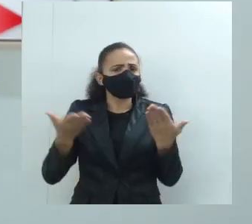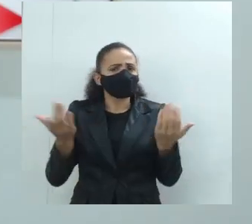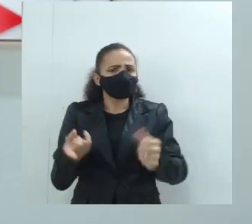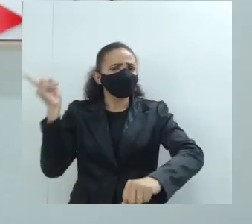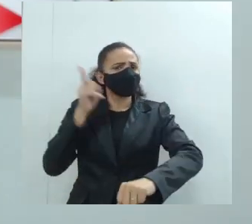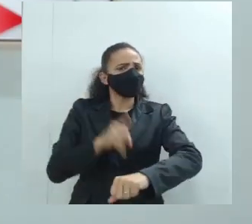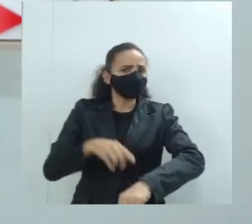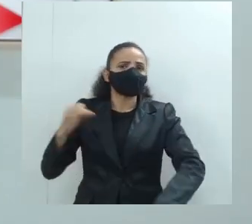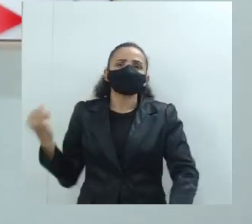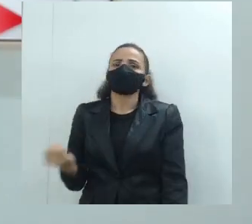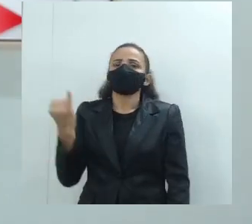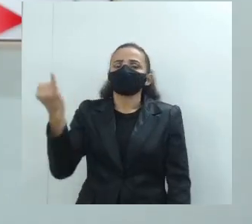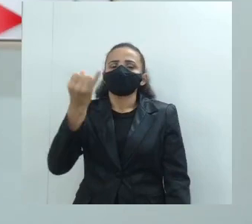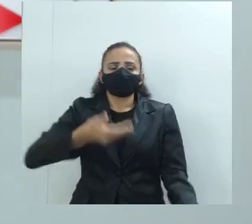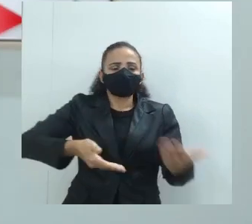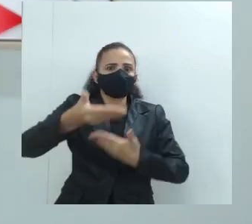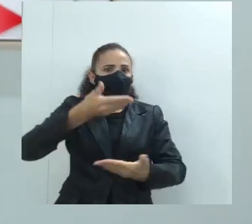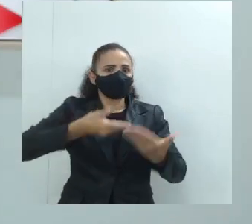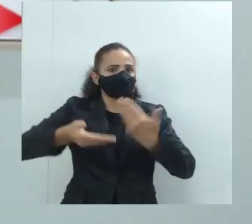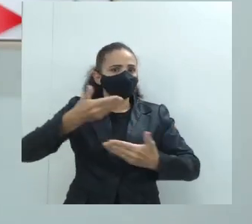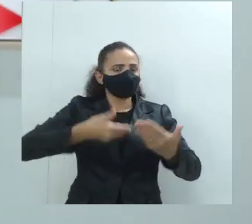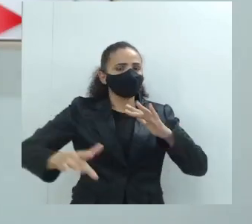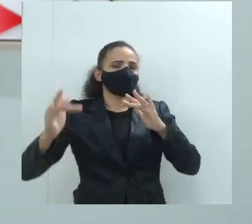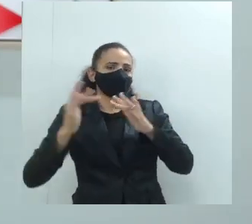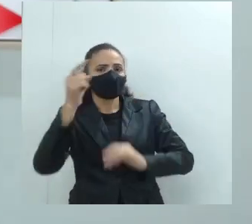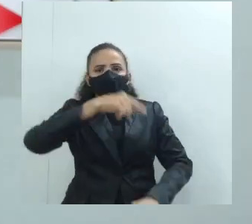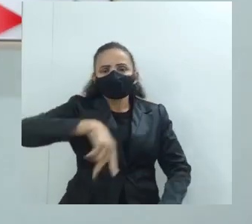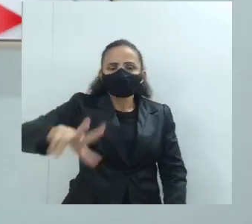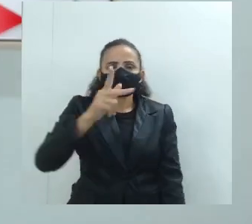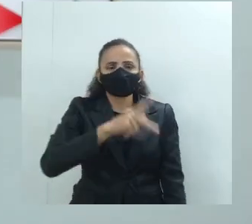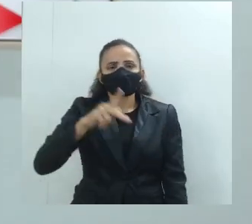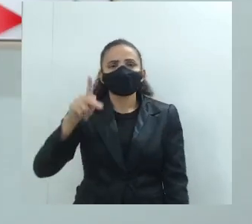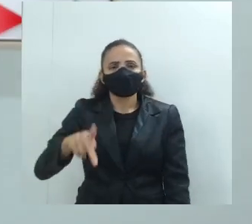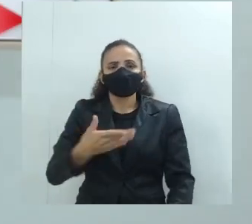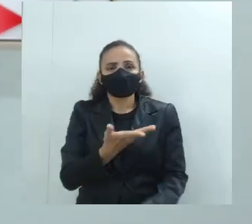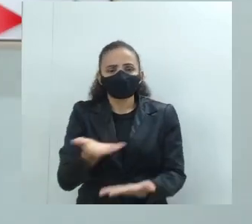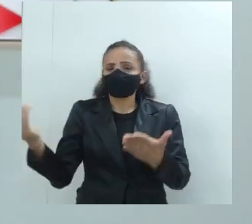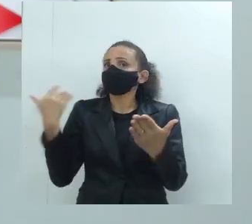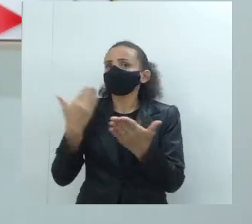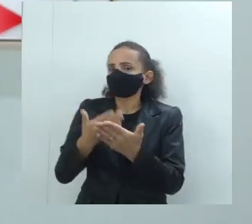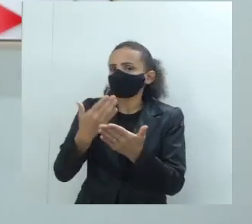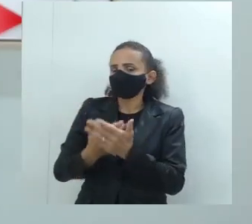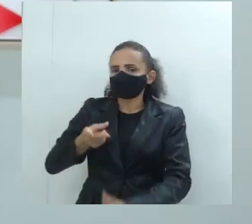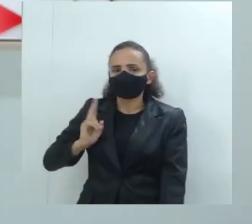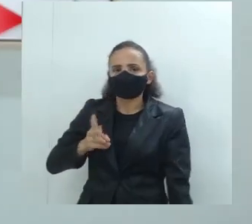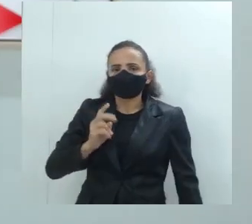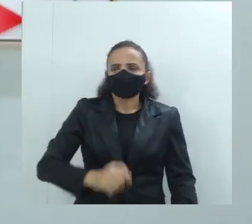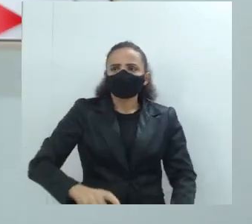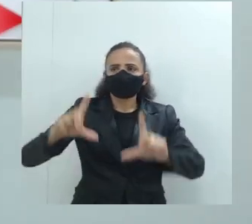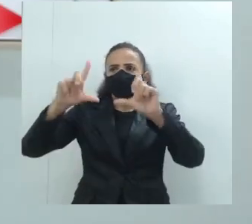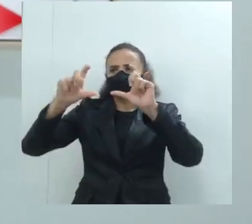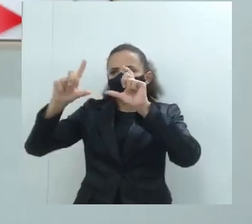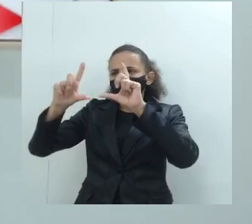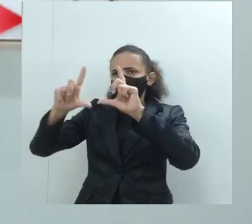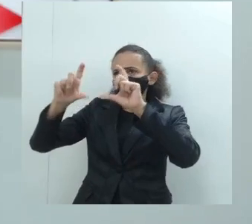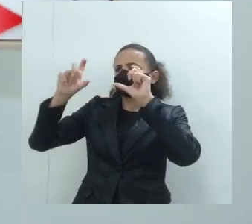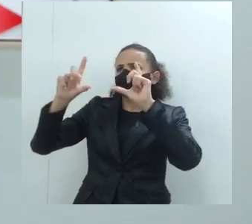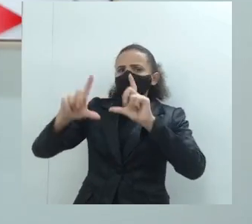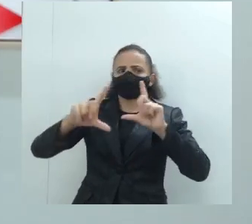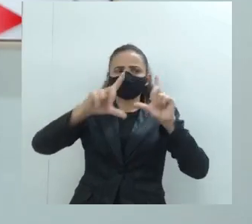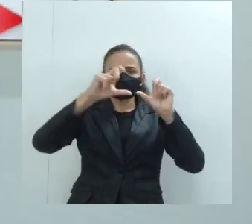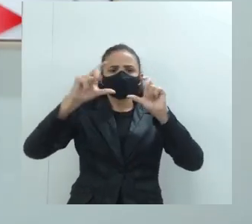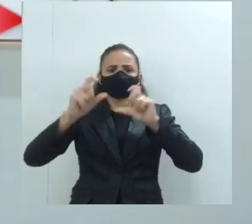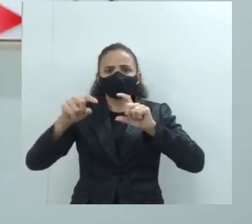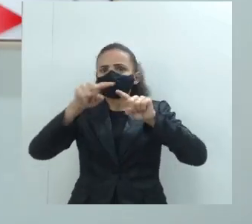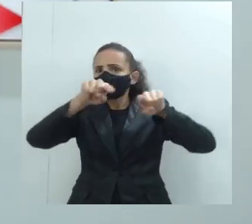muito importante de interação. Você, professor, que usa nossas videoaulas, faça uma selfie, tire fotos das suas